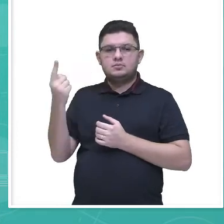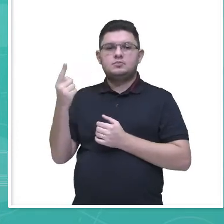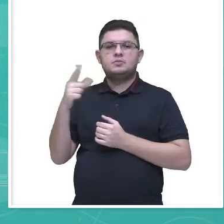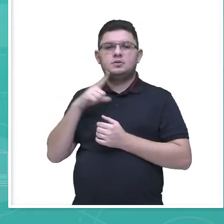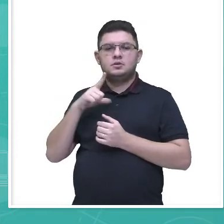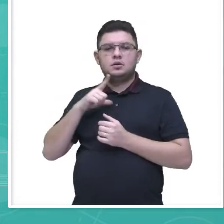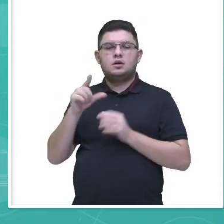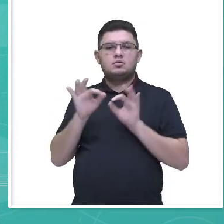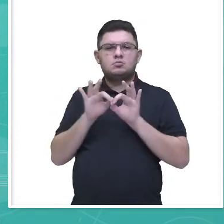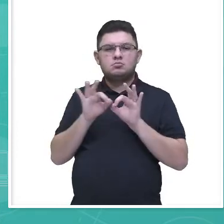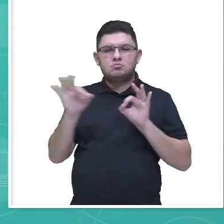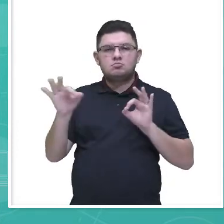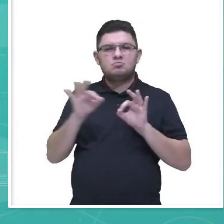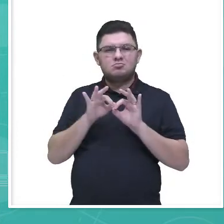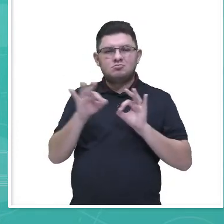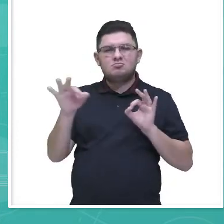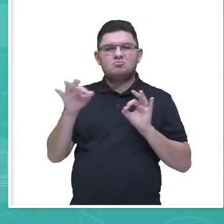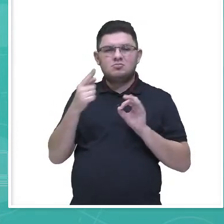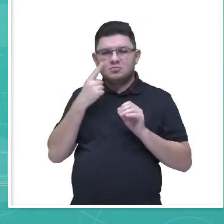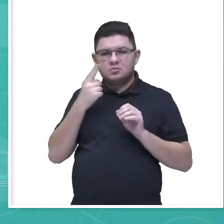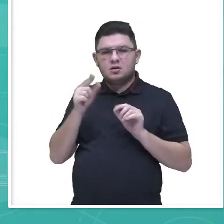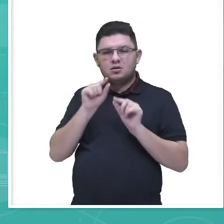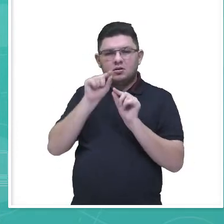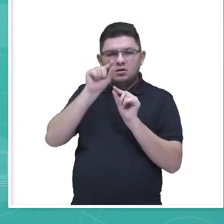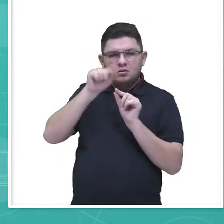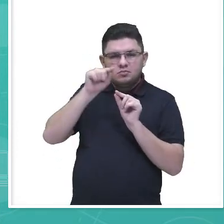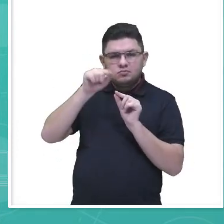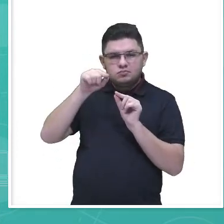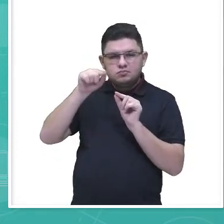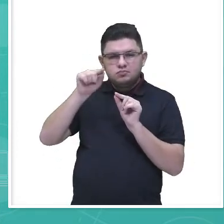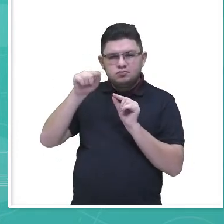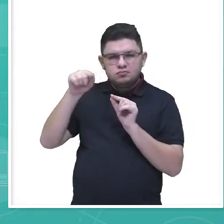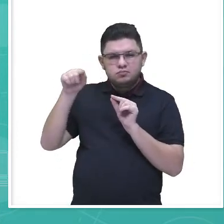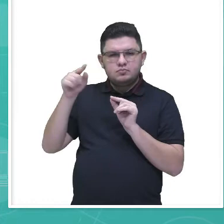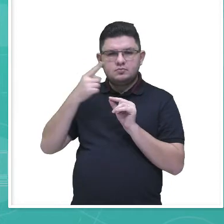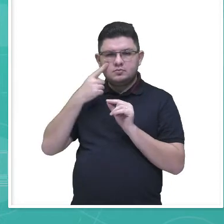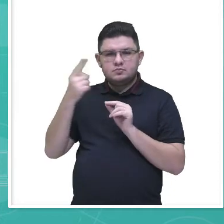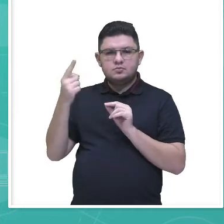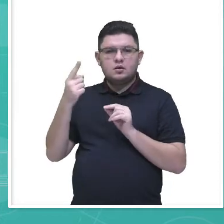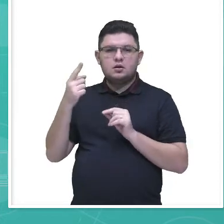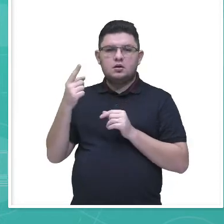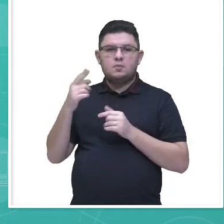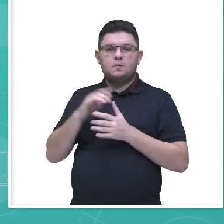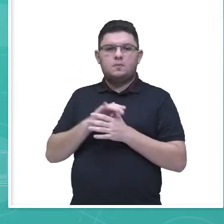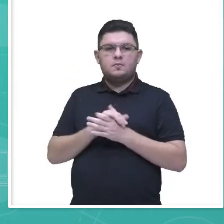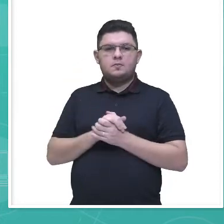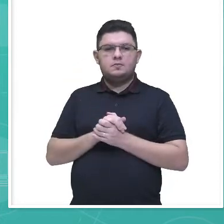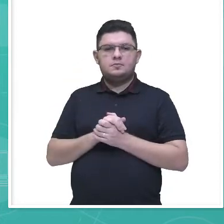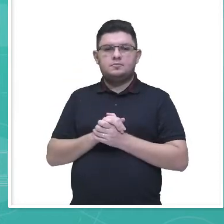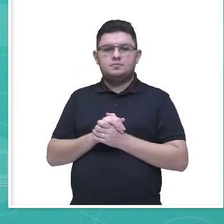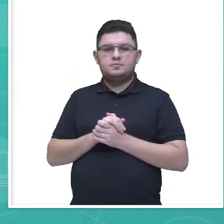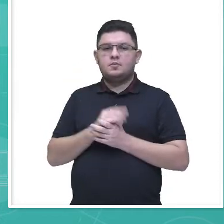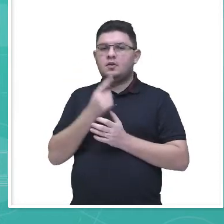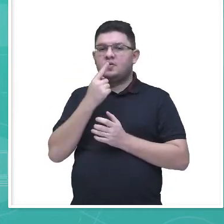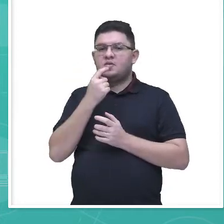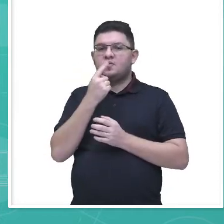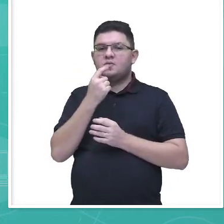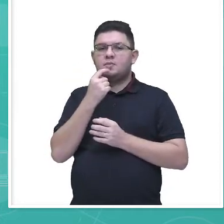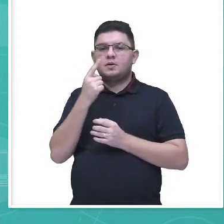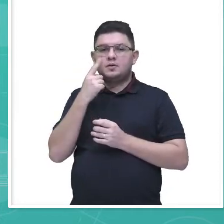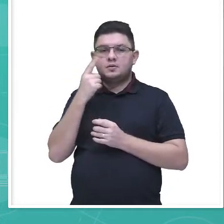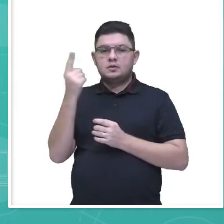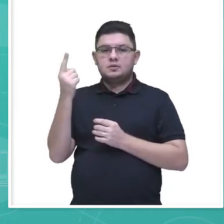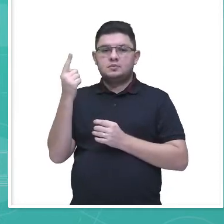você pode observar vários tracinhos, né? Vamos marcar aqui de outra cor, de vermelho aqui, ó. Dentro de